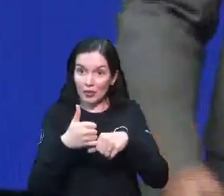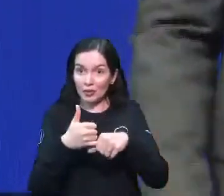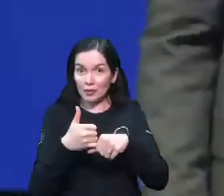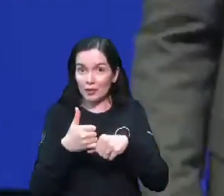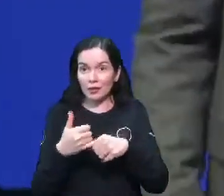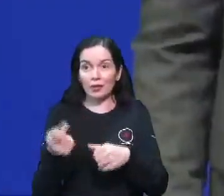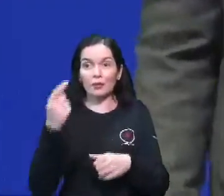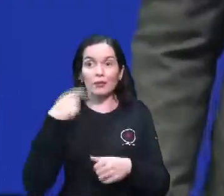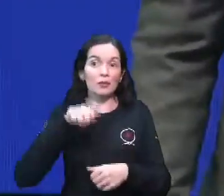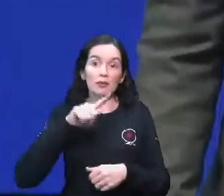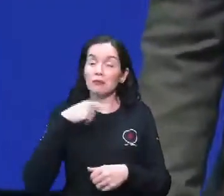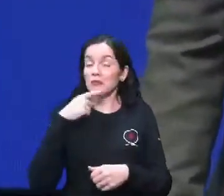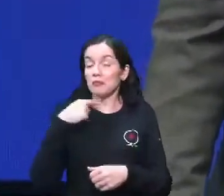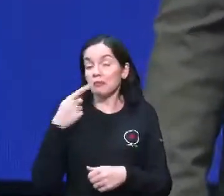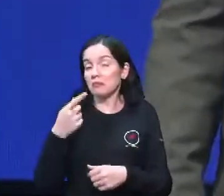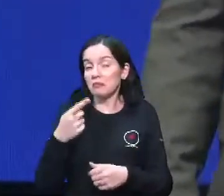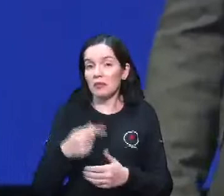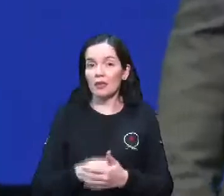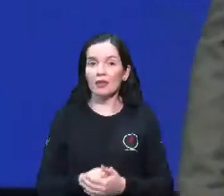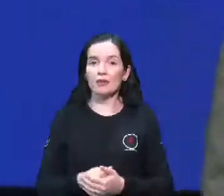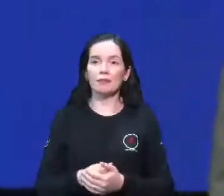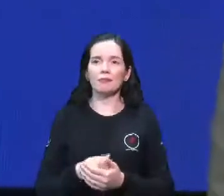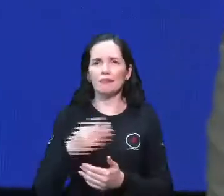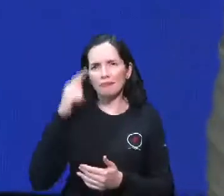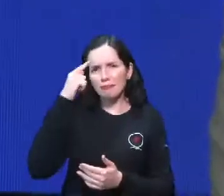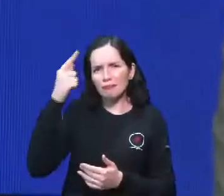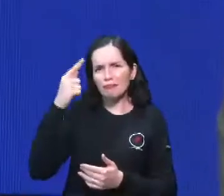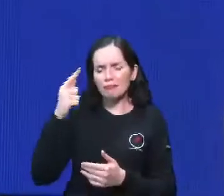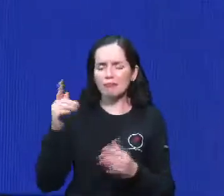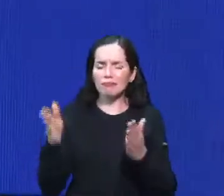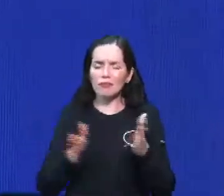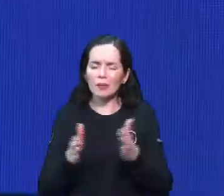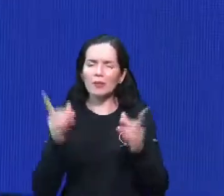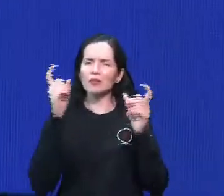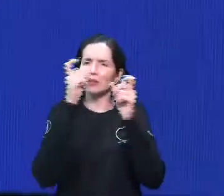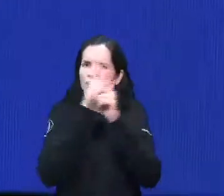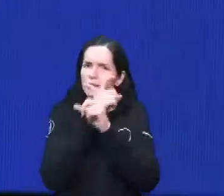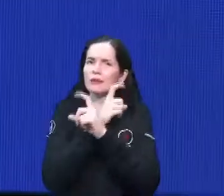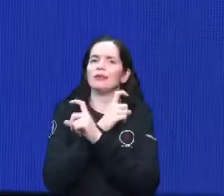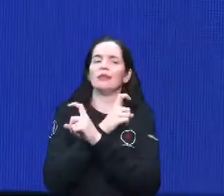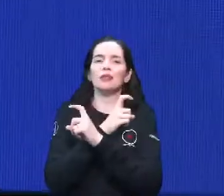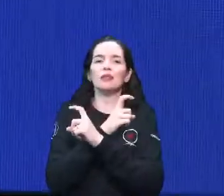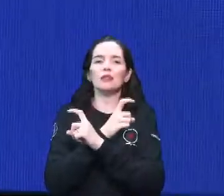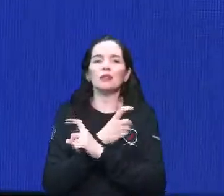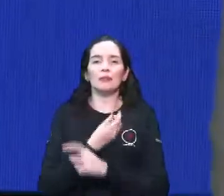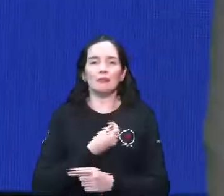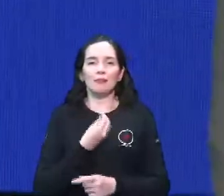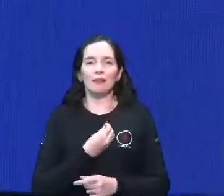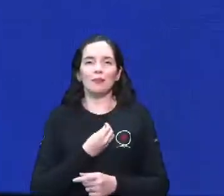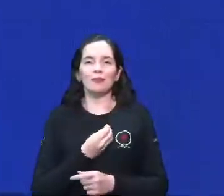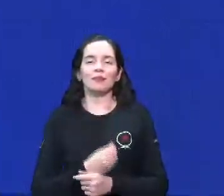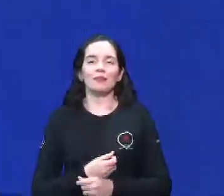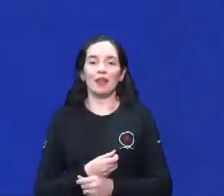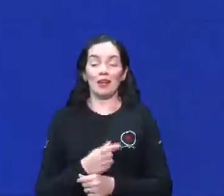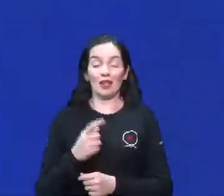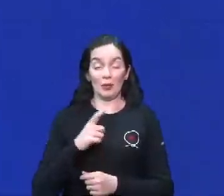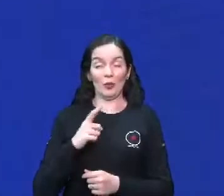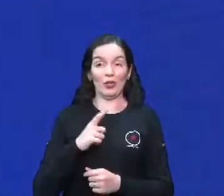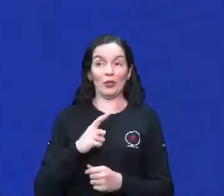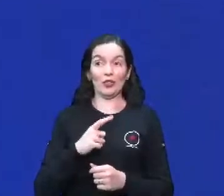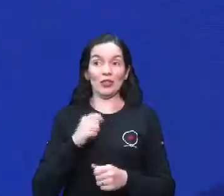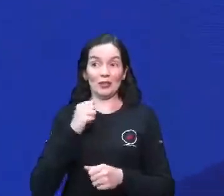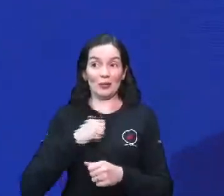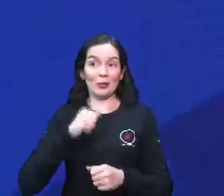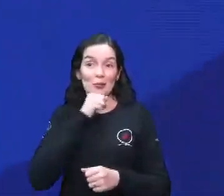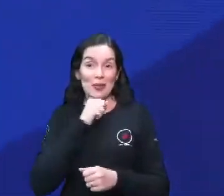era a minha realidade. Você pensa que você está passando um momento difícil? Irmão, eu passei um momento tão difícil. Eu tinha um Chevette 75, e eu disse aqui